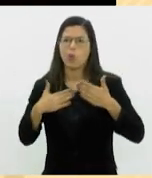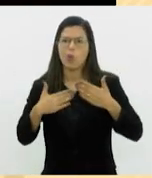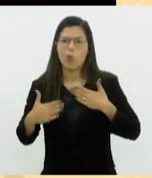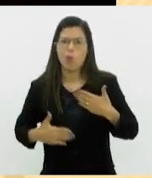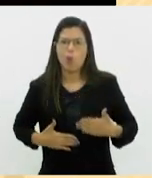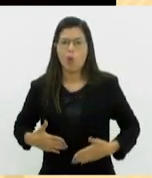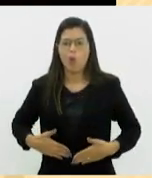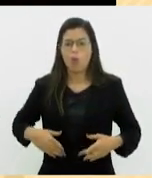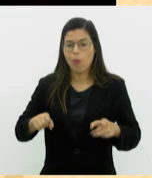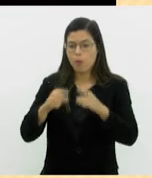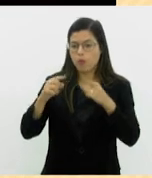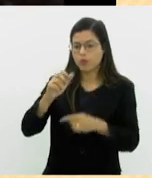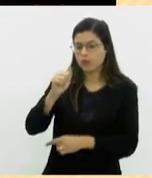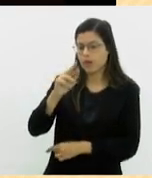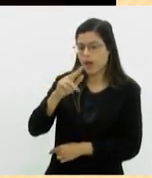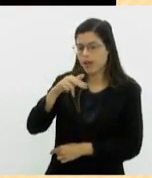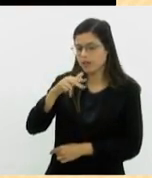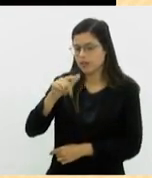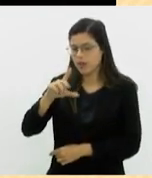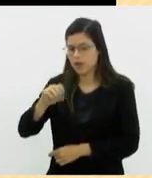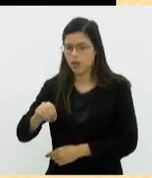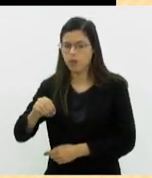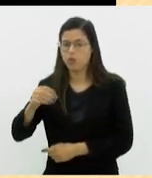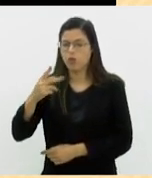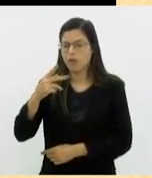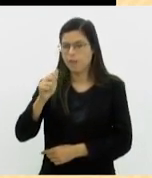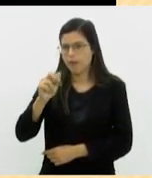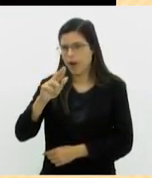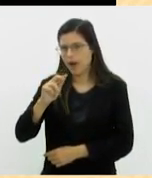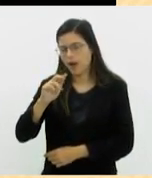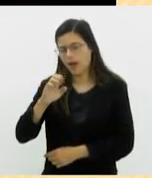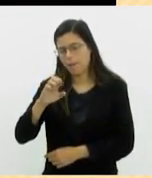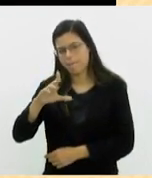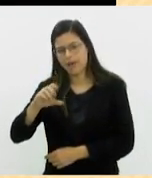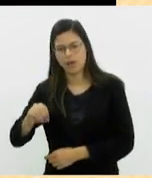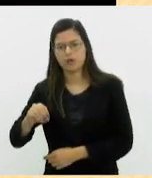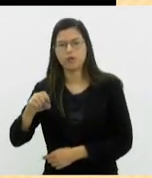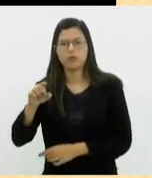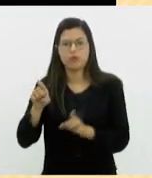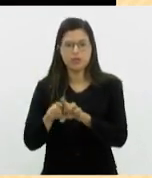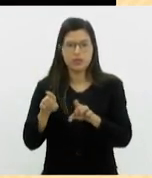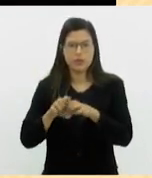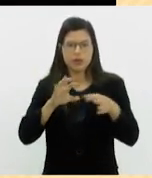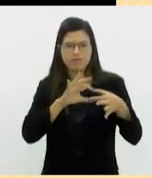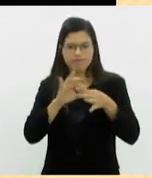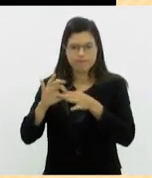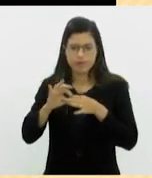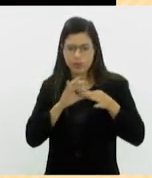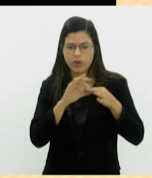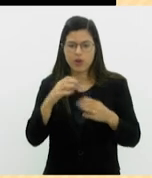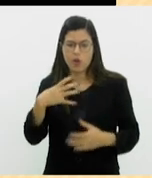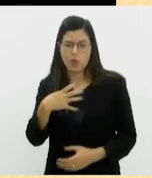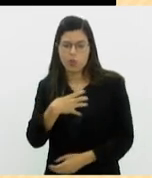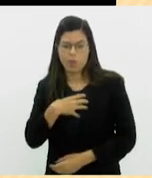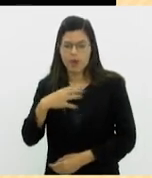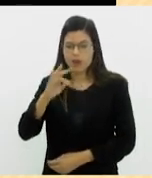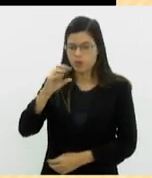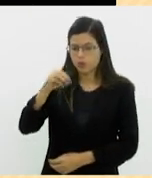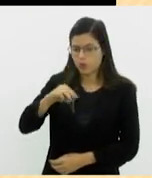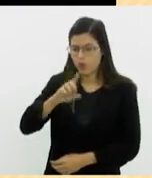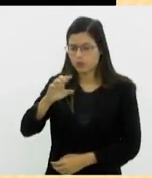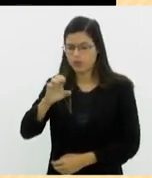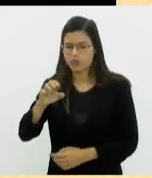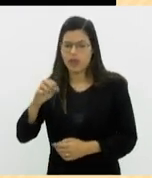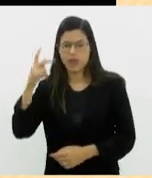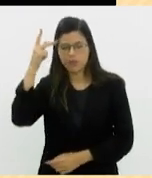trilha sonora do músico Arnaldo Antunes, e Parabelo, com a festejada união musical do baiano Tom Zé e do